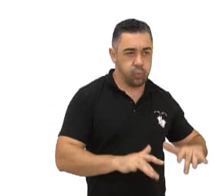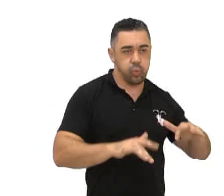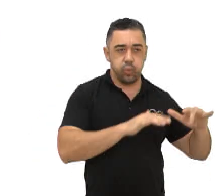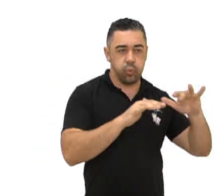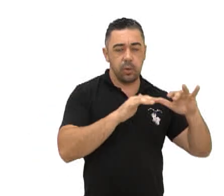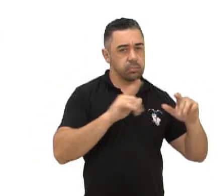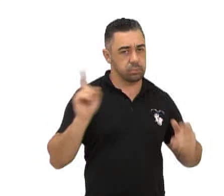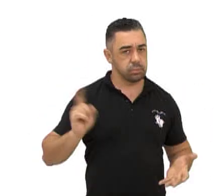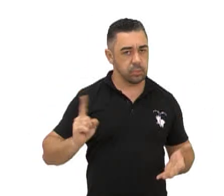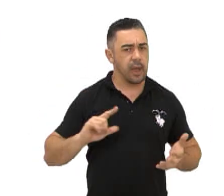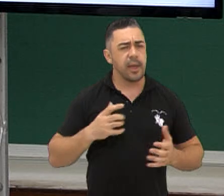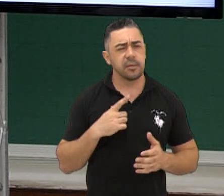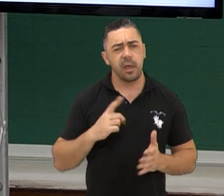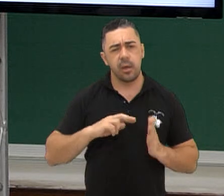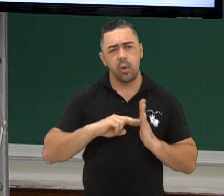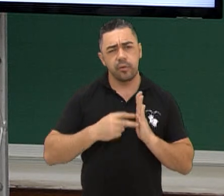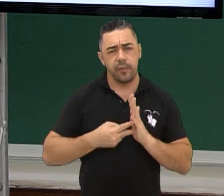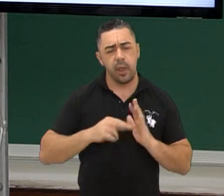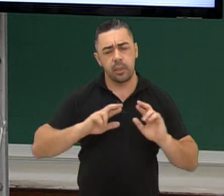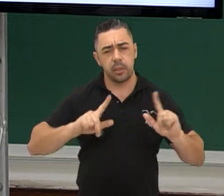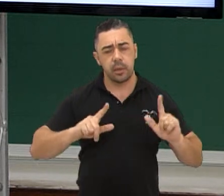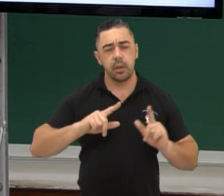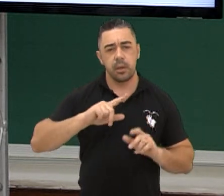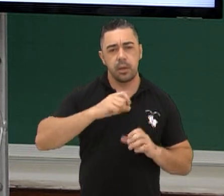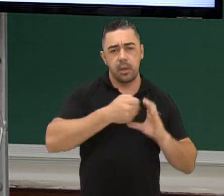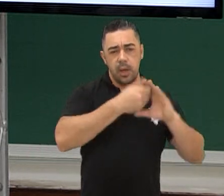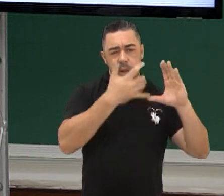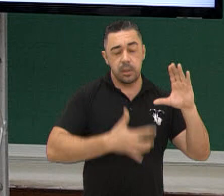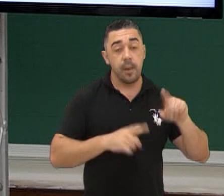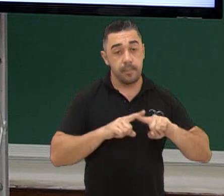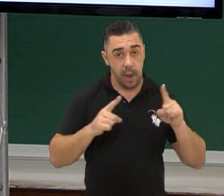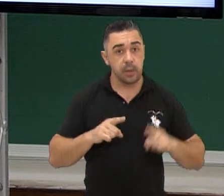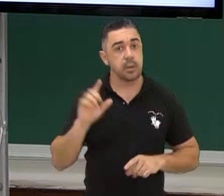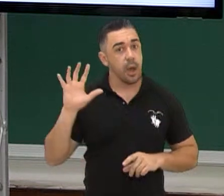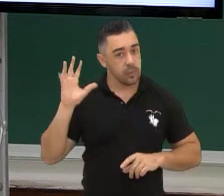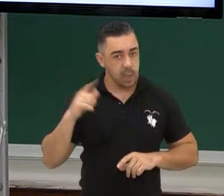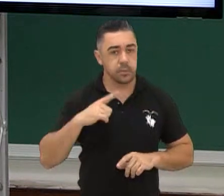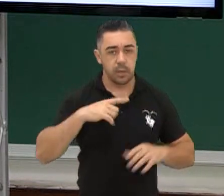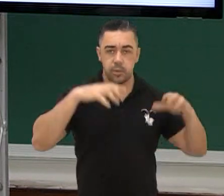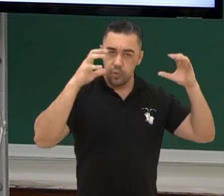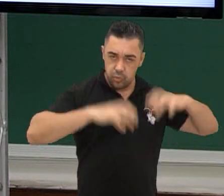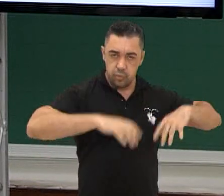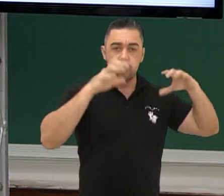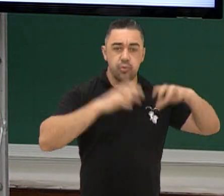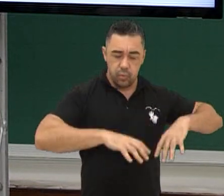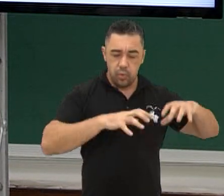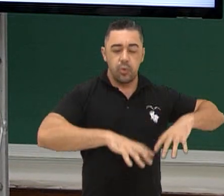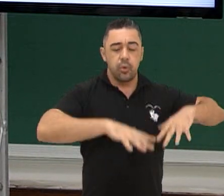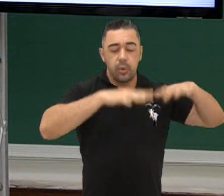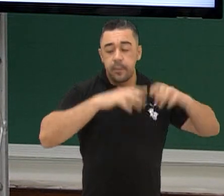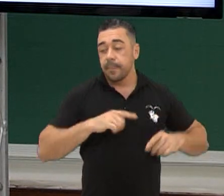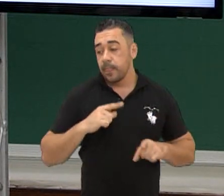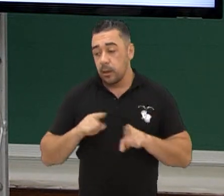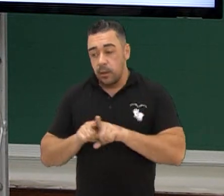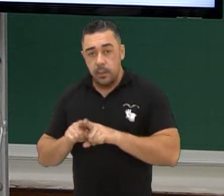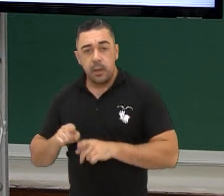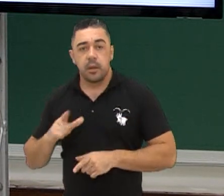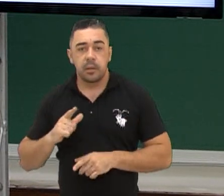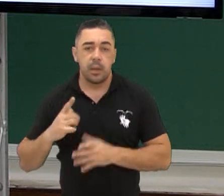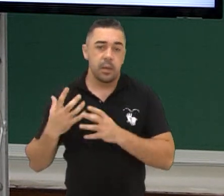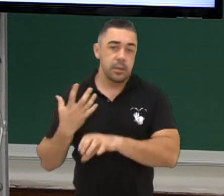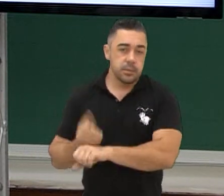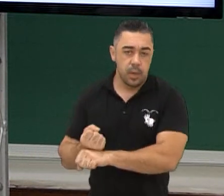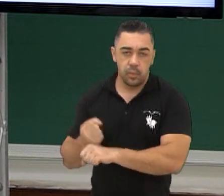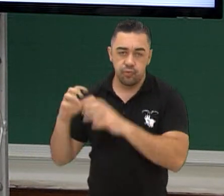a característica do solo é outra, o clima é outro também. Mas também tem uma época do ano que é seca e uma época do ano que é